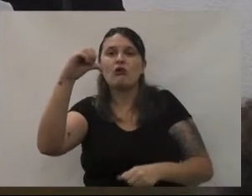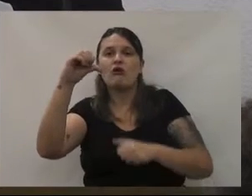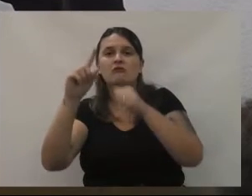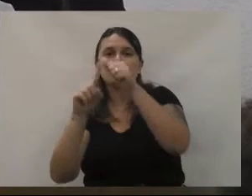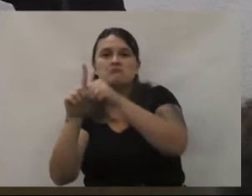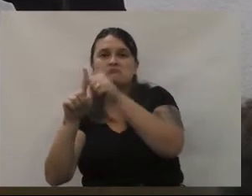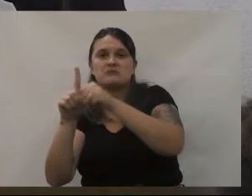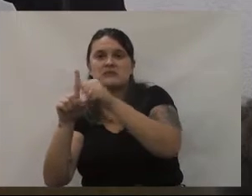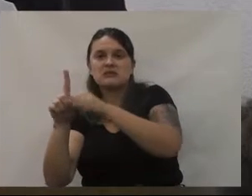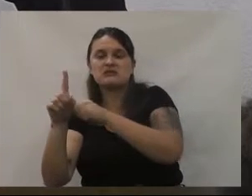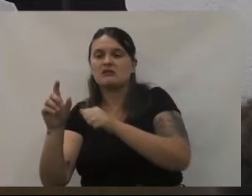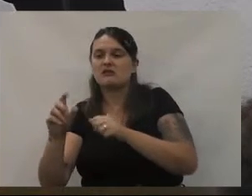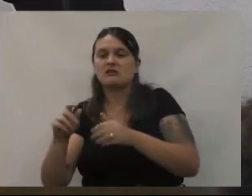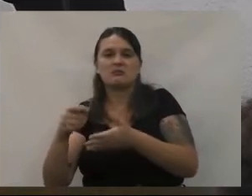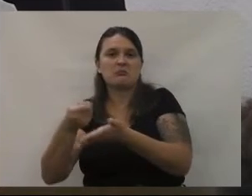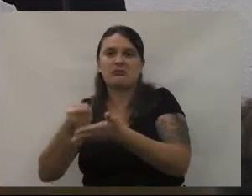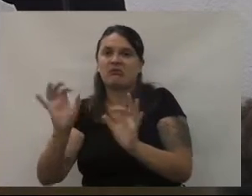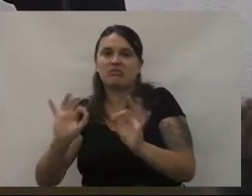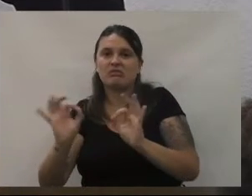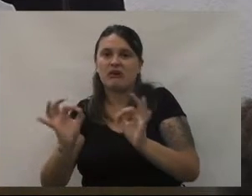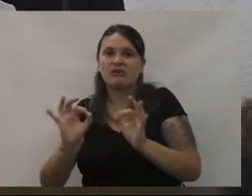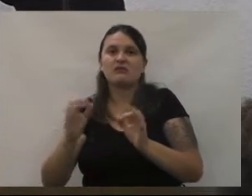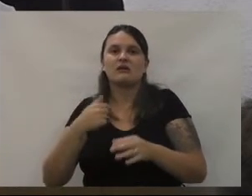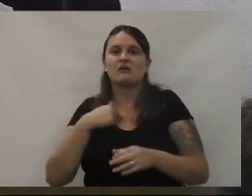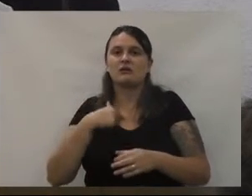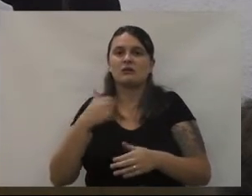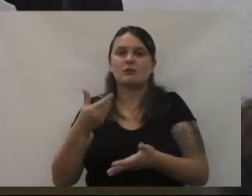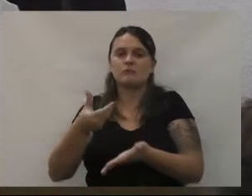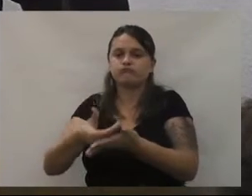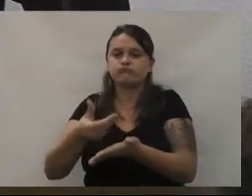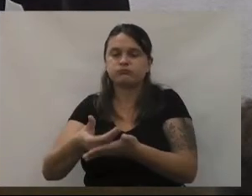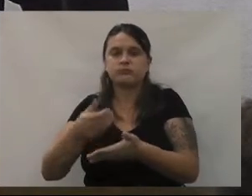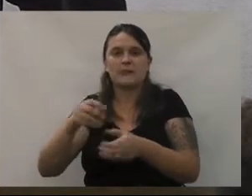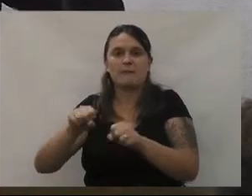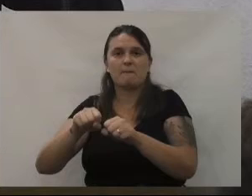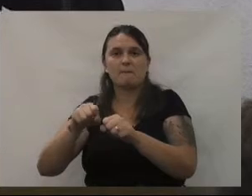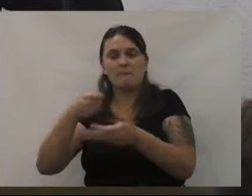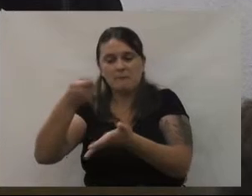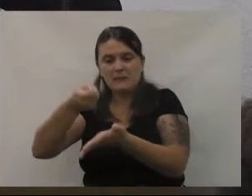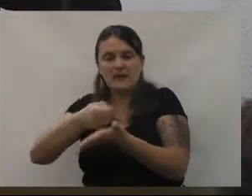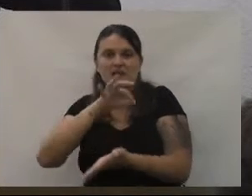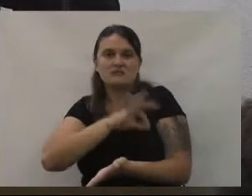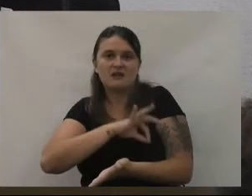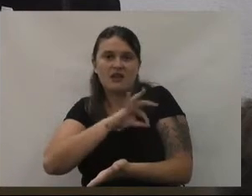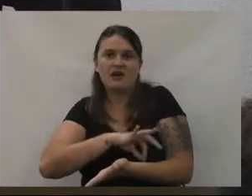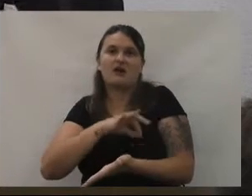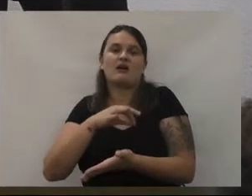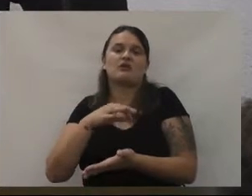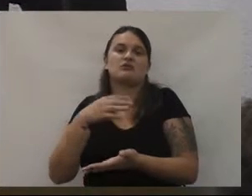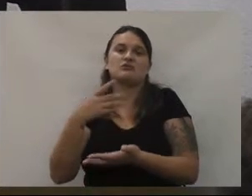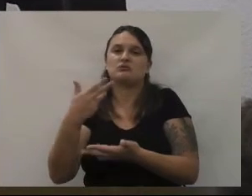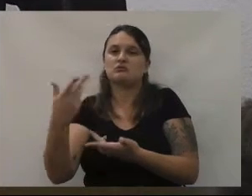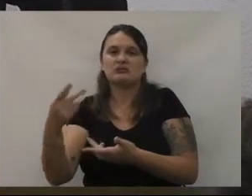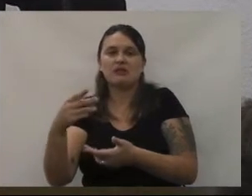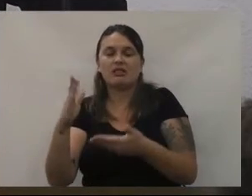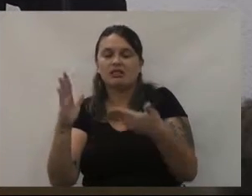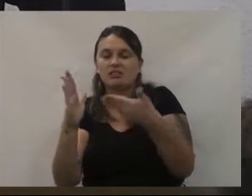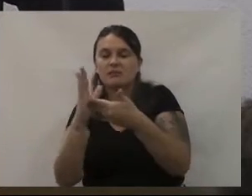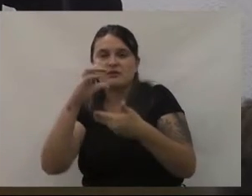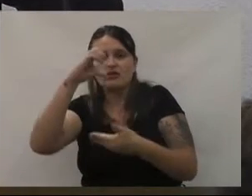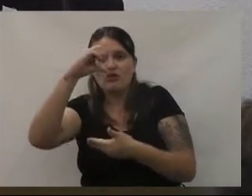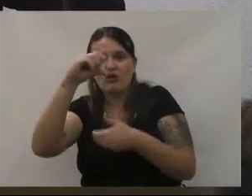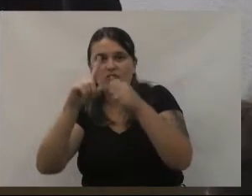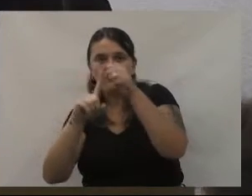dar estabilidade nenhuma, eu posso demitir sem pagar as verbas rescisórias, né? O limite do contrato de experiência é 9 meses,